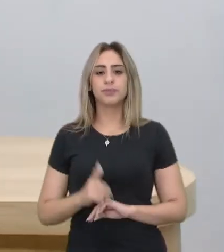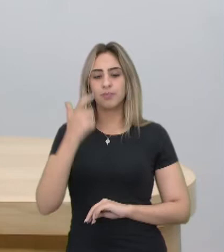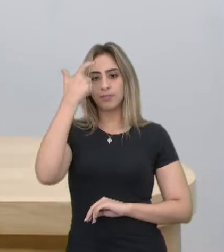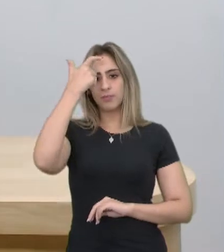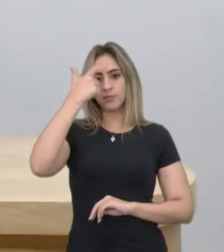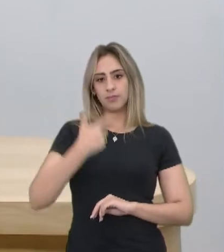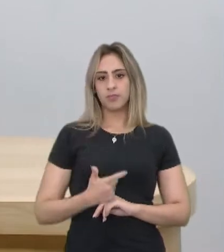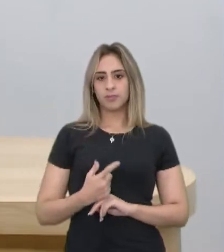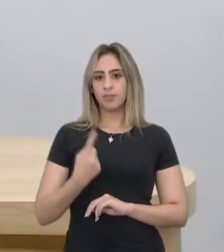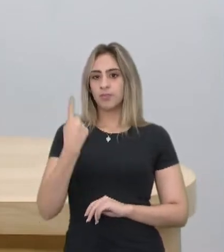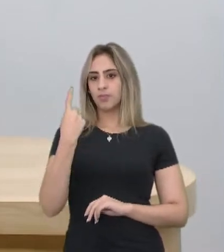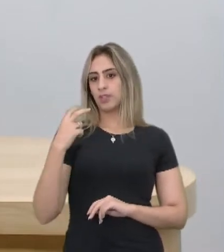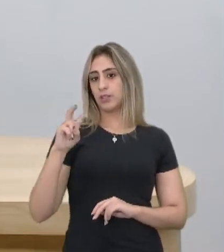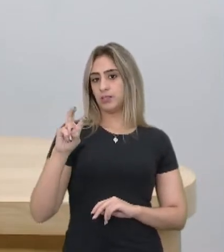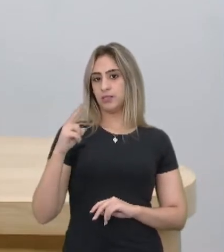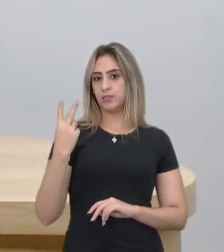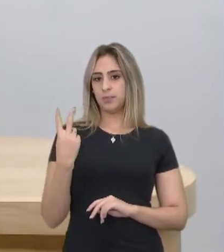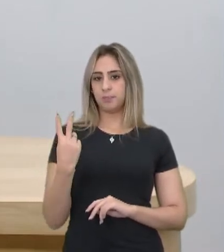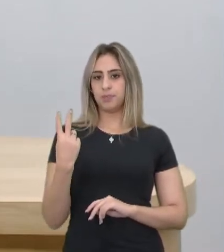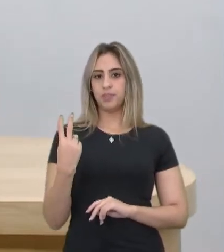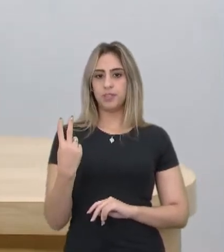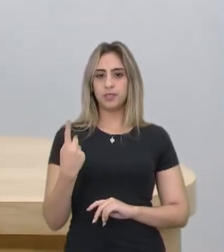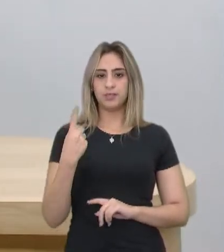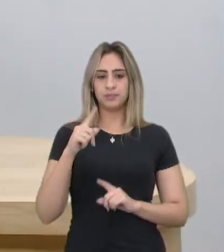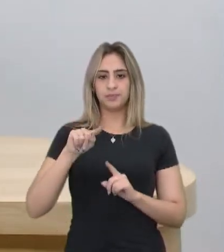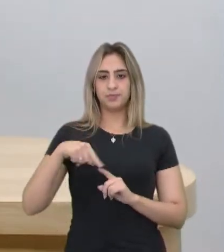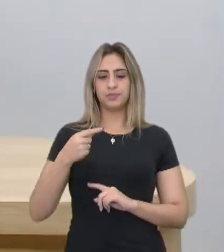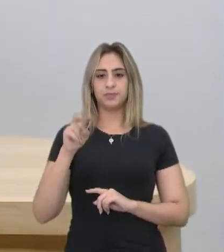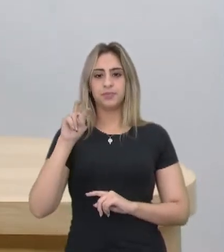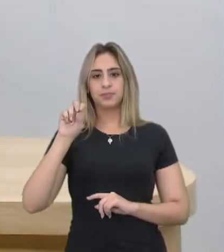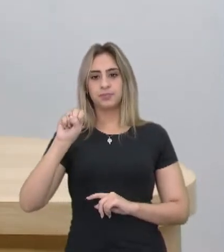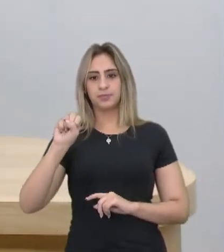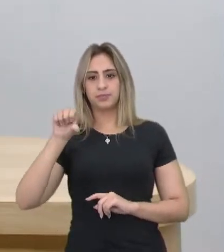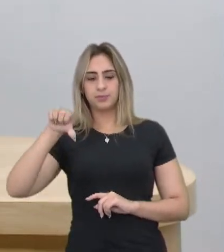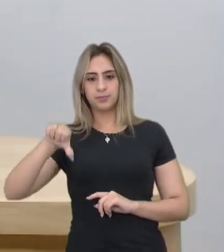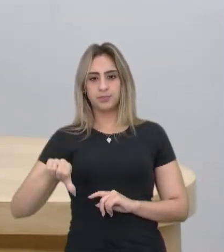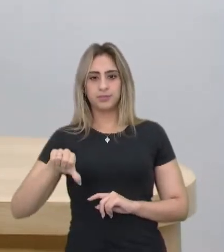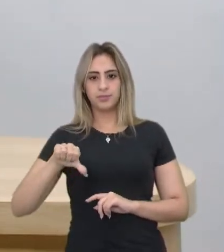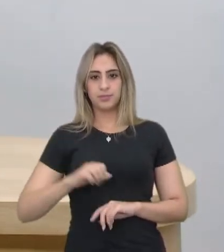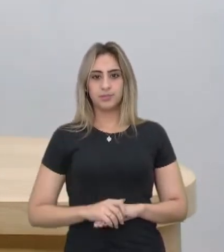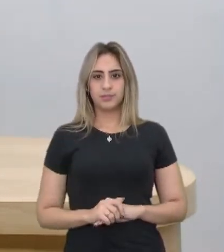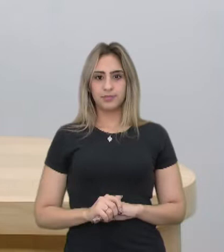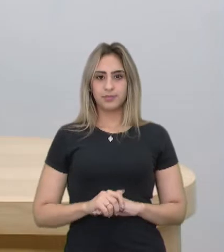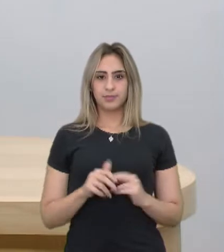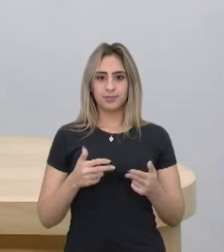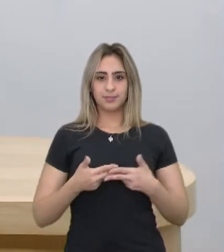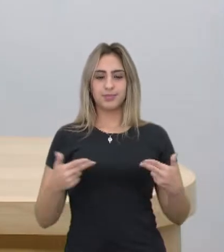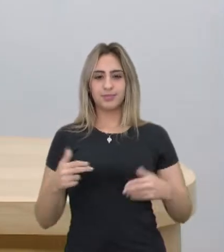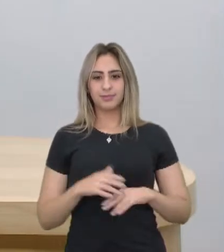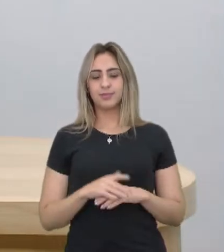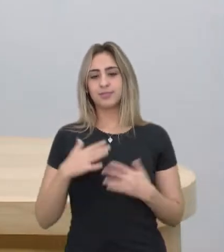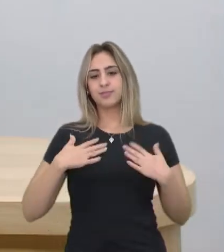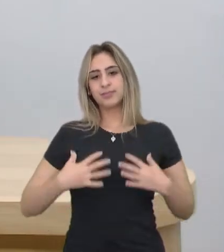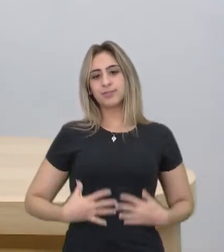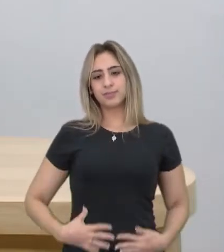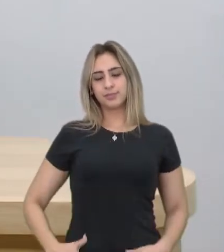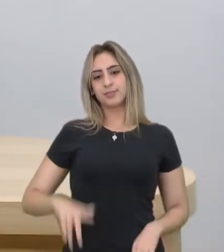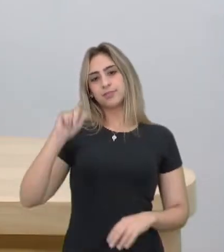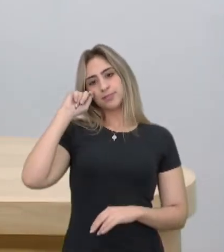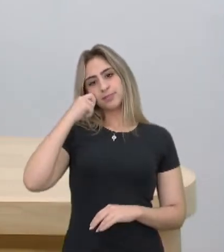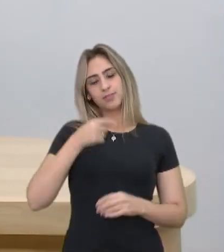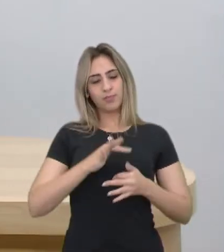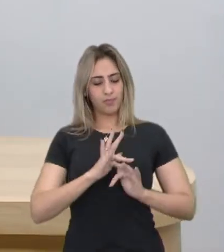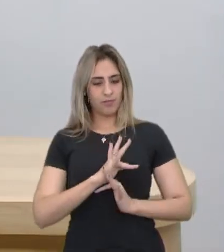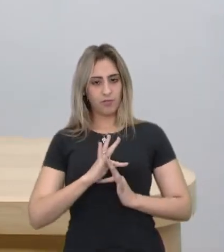de 52 anos, 1,89 m de altura. Hoje eu tô com uma camiseta preta, com